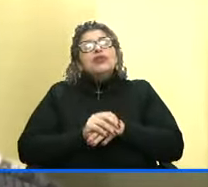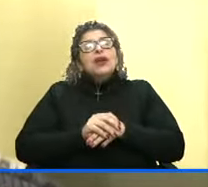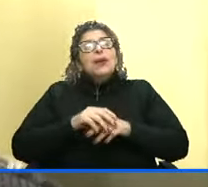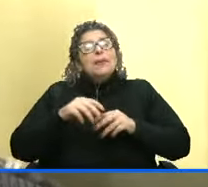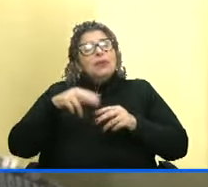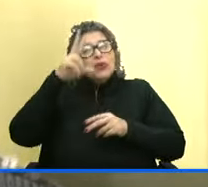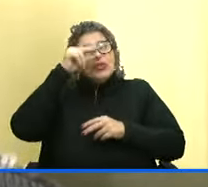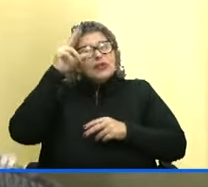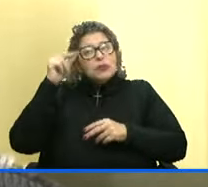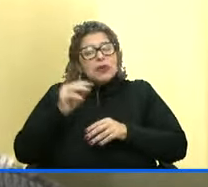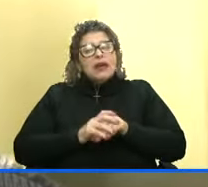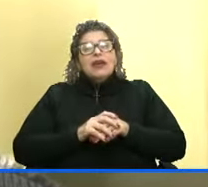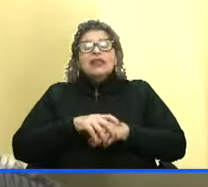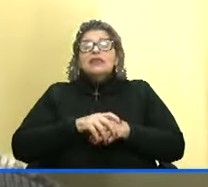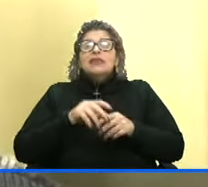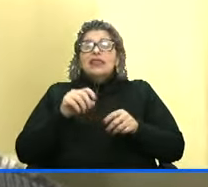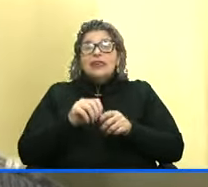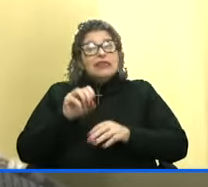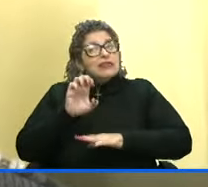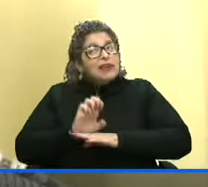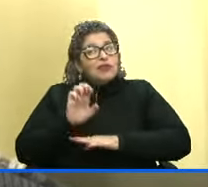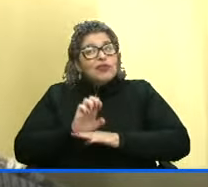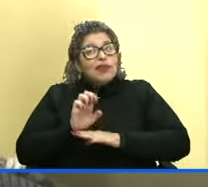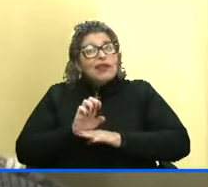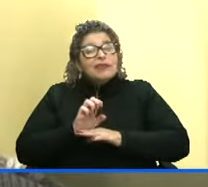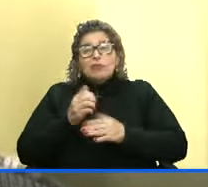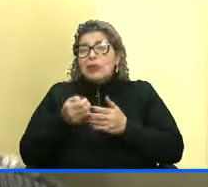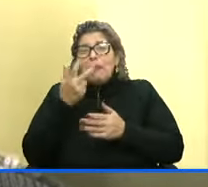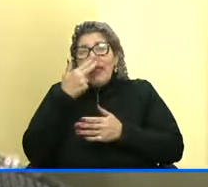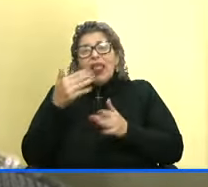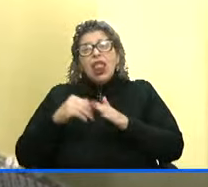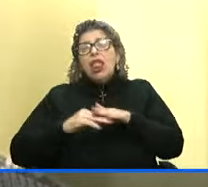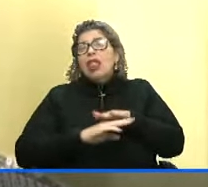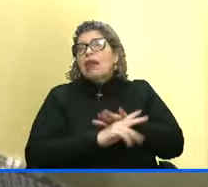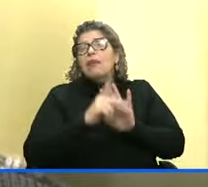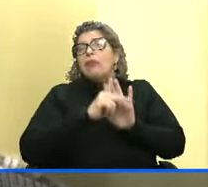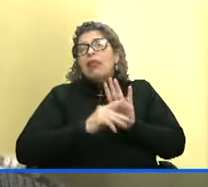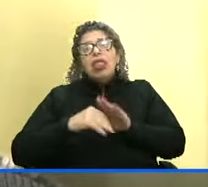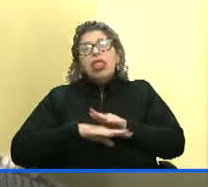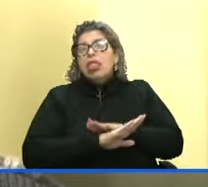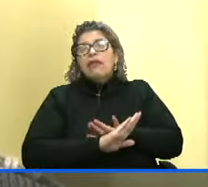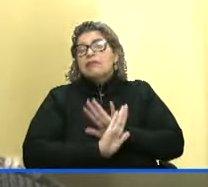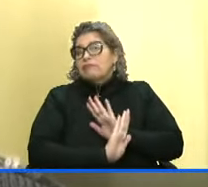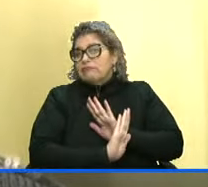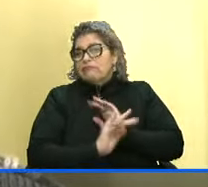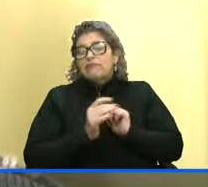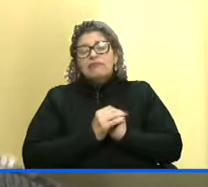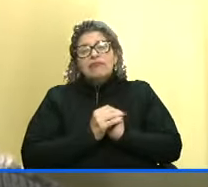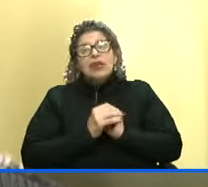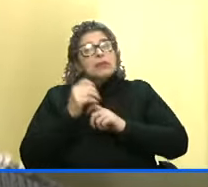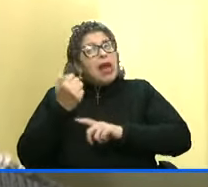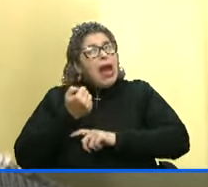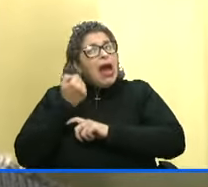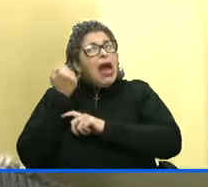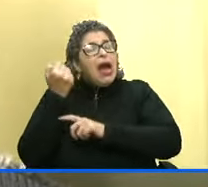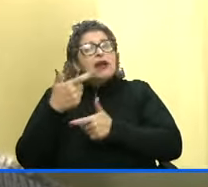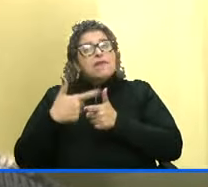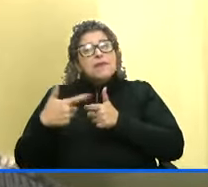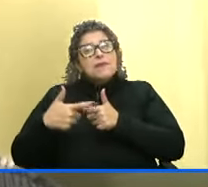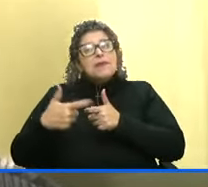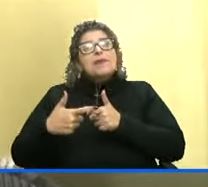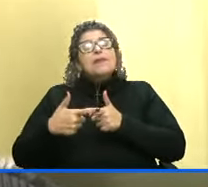o nacional de educação, coisa que foi para a gaveta. Enfim. A situação é gravíssima,